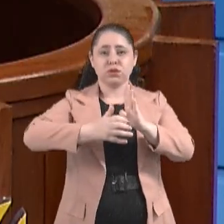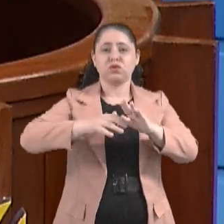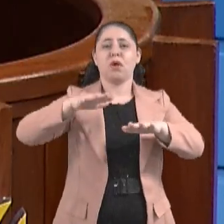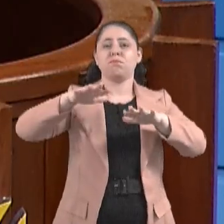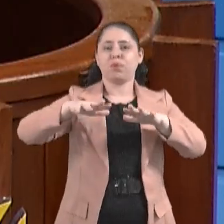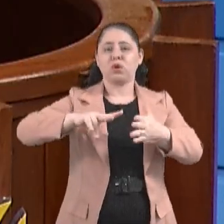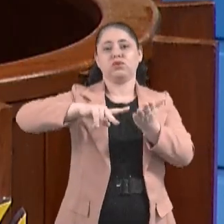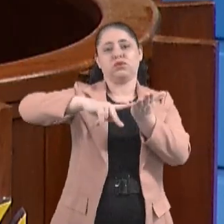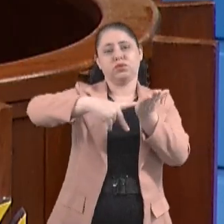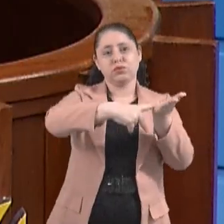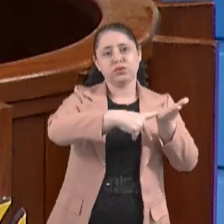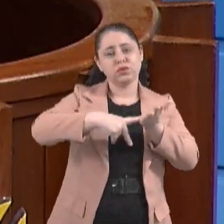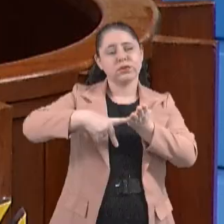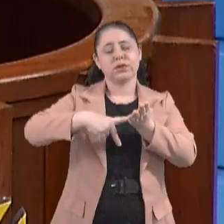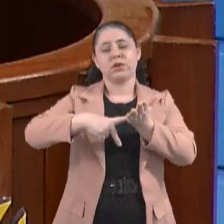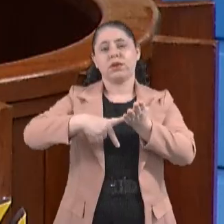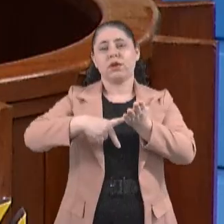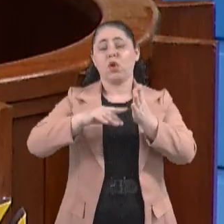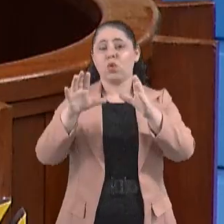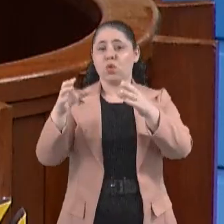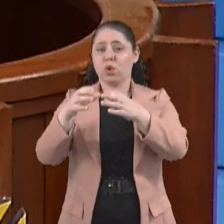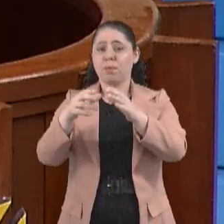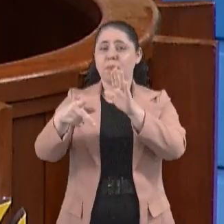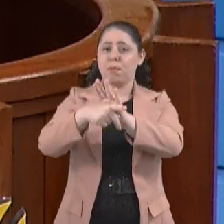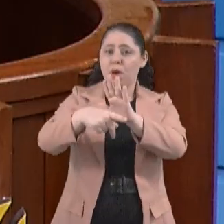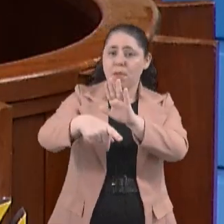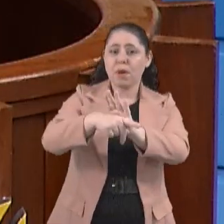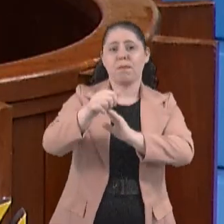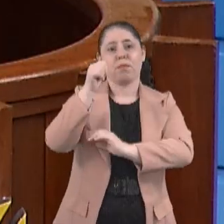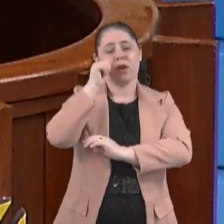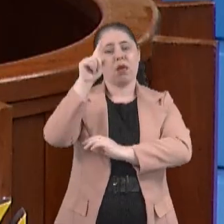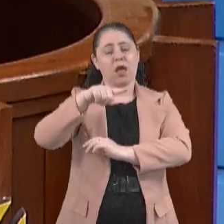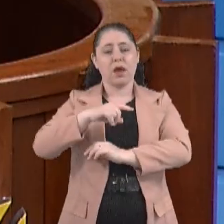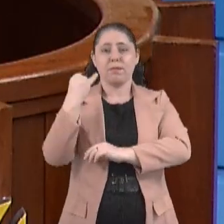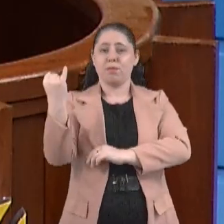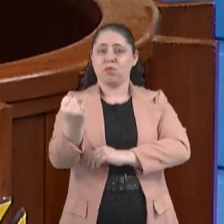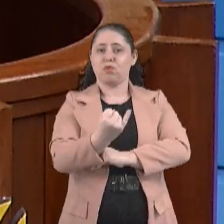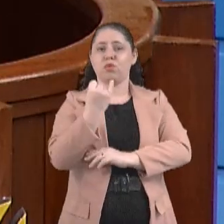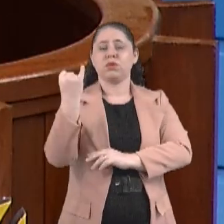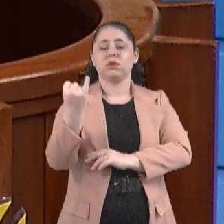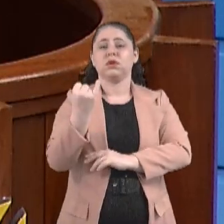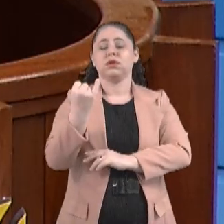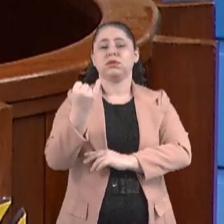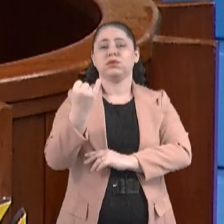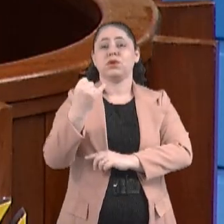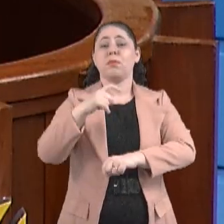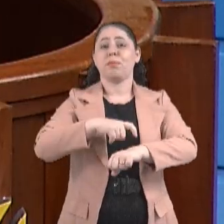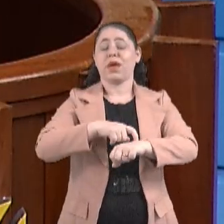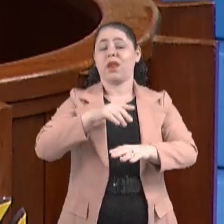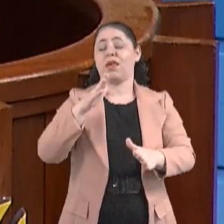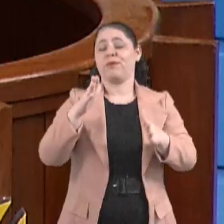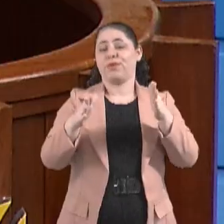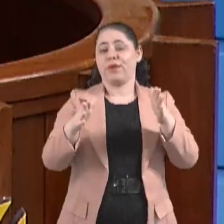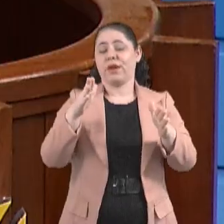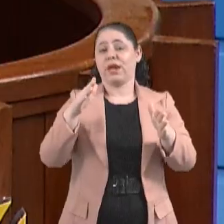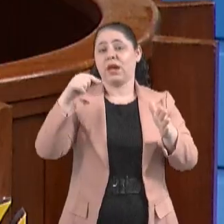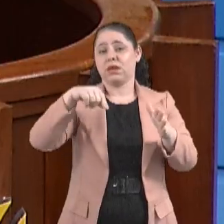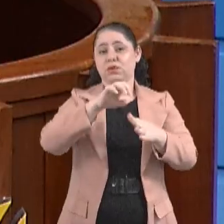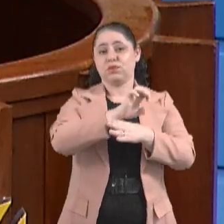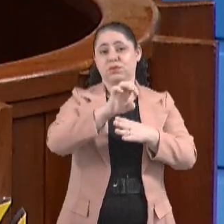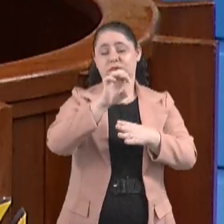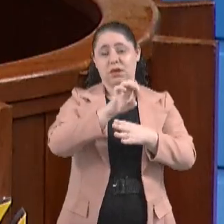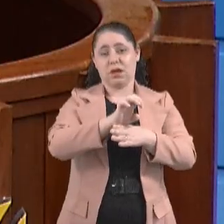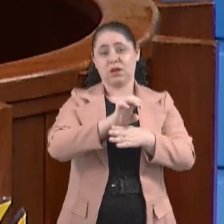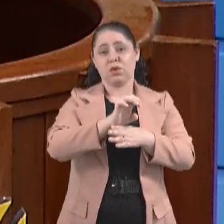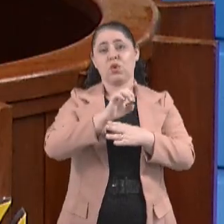movimentos, no sindicato. O movimento popular de mulher foi um movimento fundamental nesse período. E aqui no estado do Mato